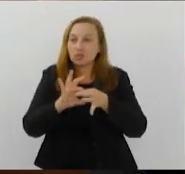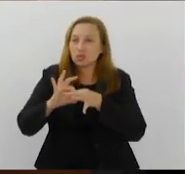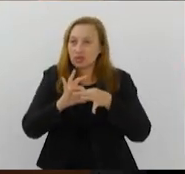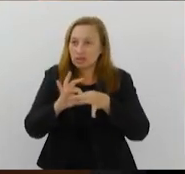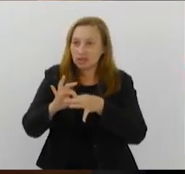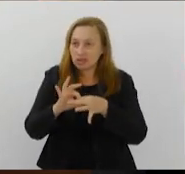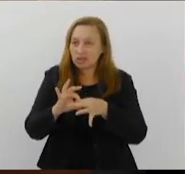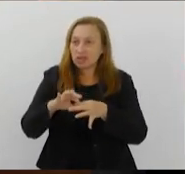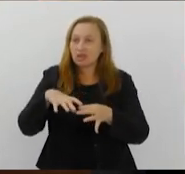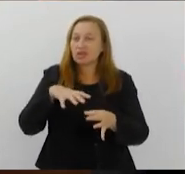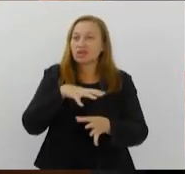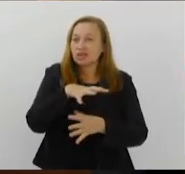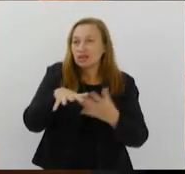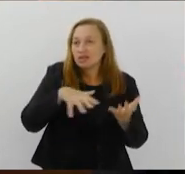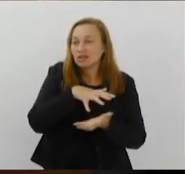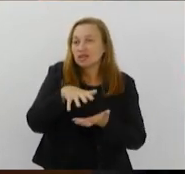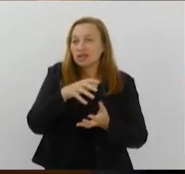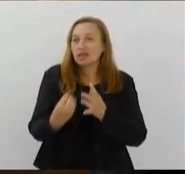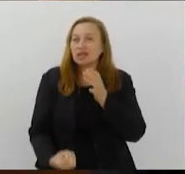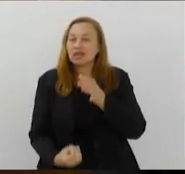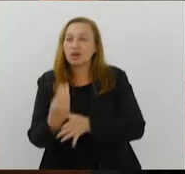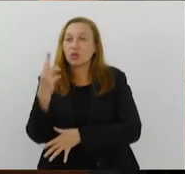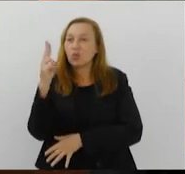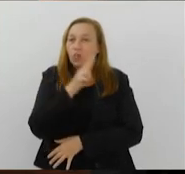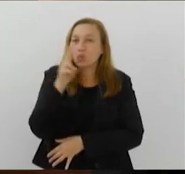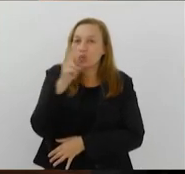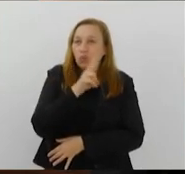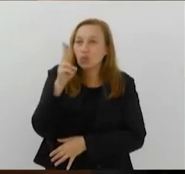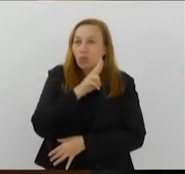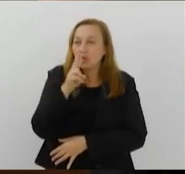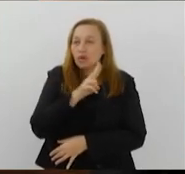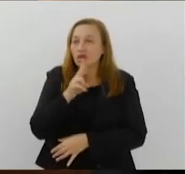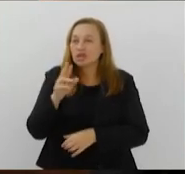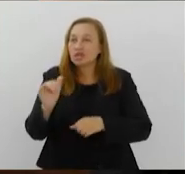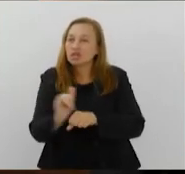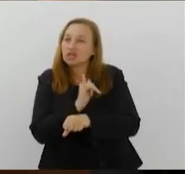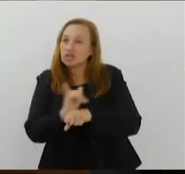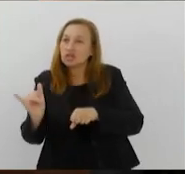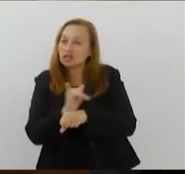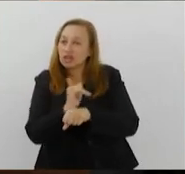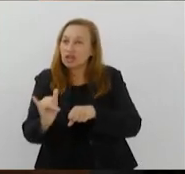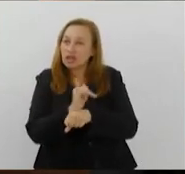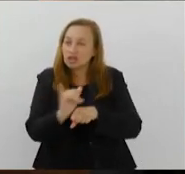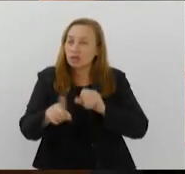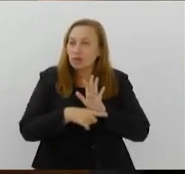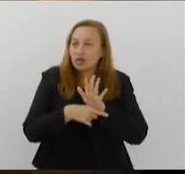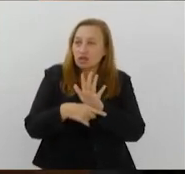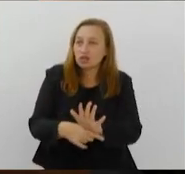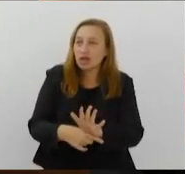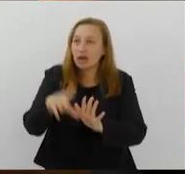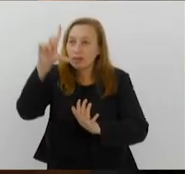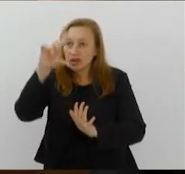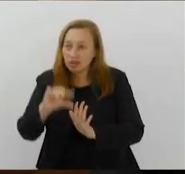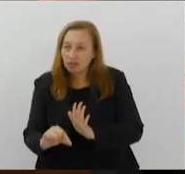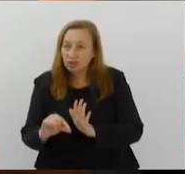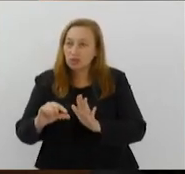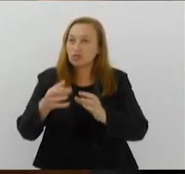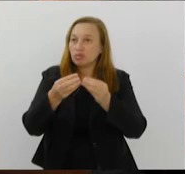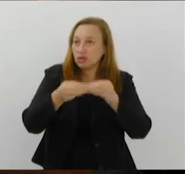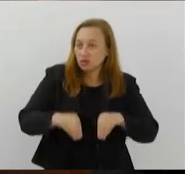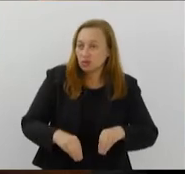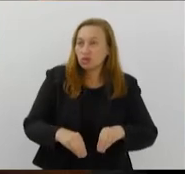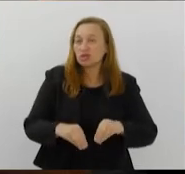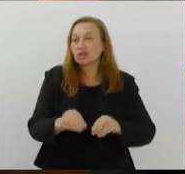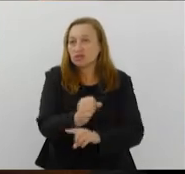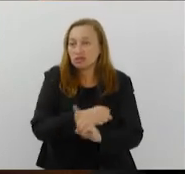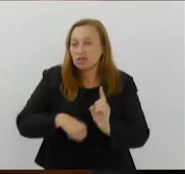e revolucionar, criar com urgência medidas de socorro para amenizar as consequências do fim da humanidade.